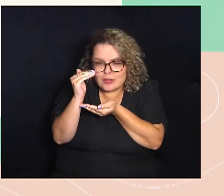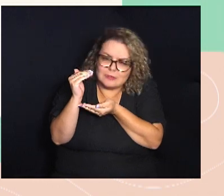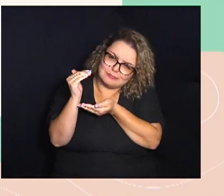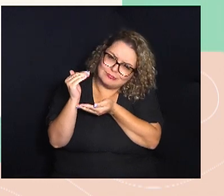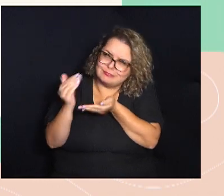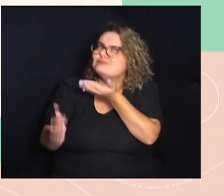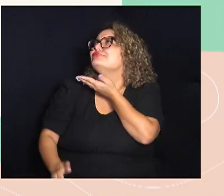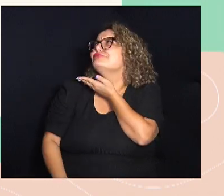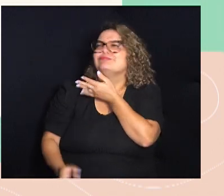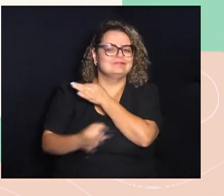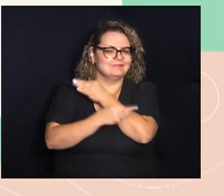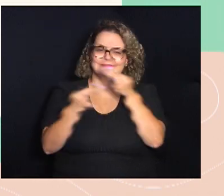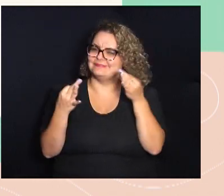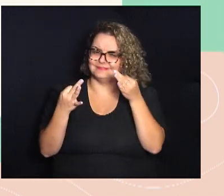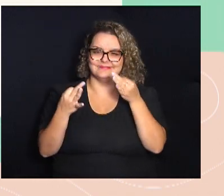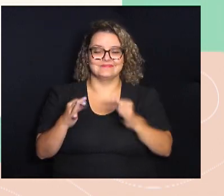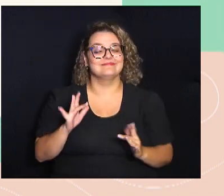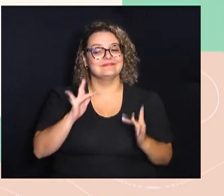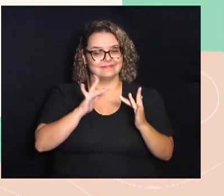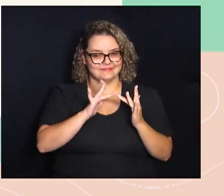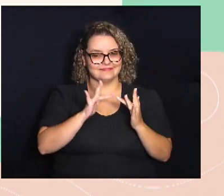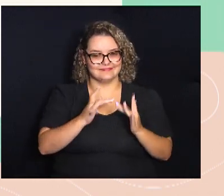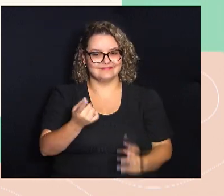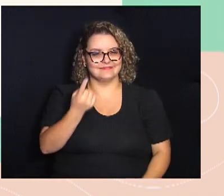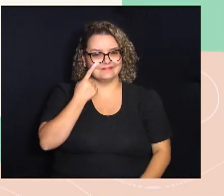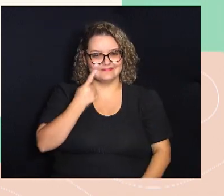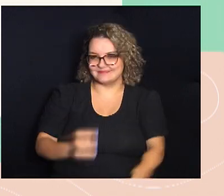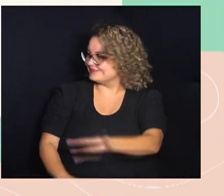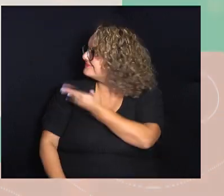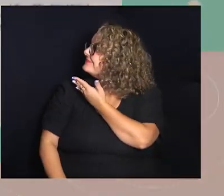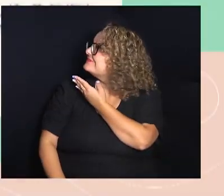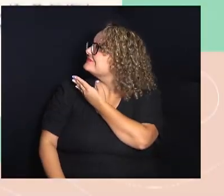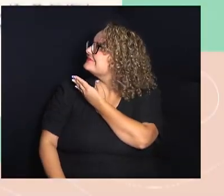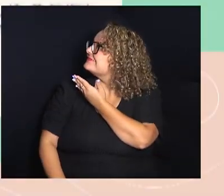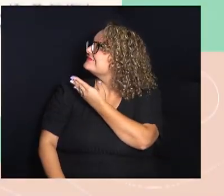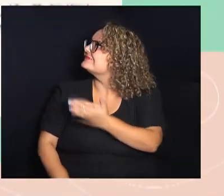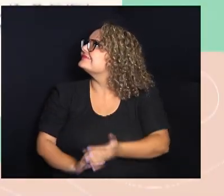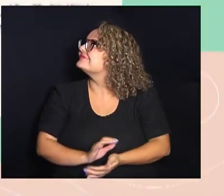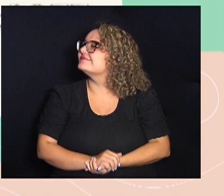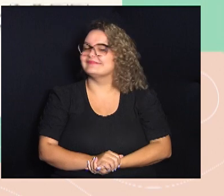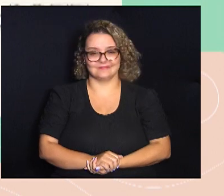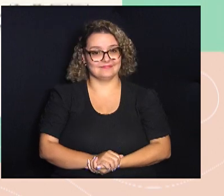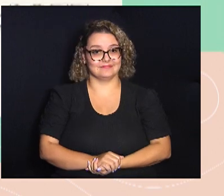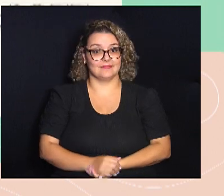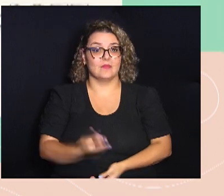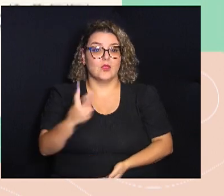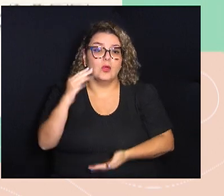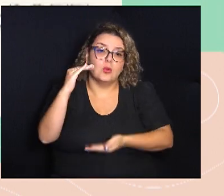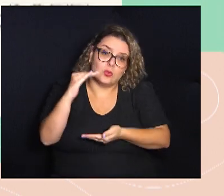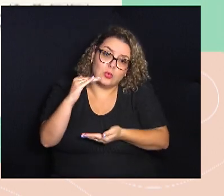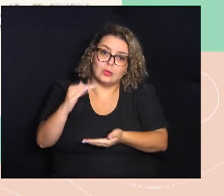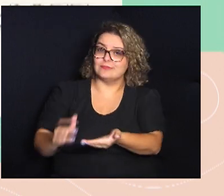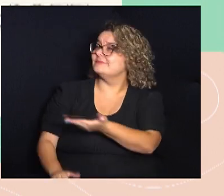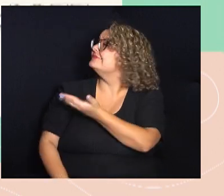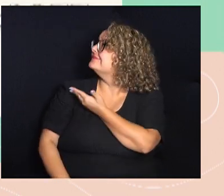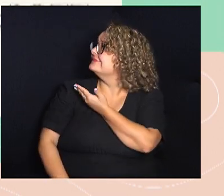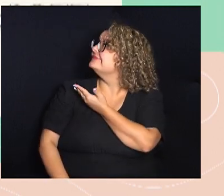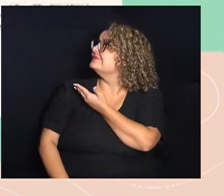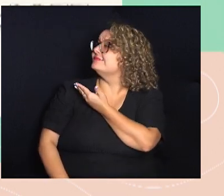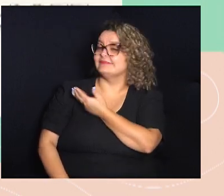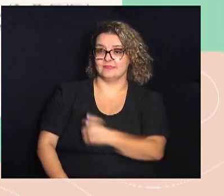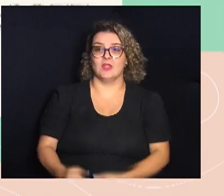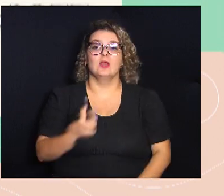é o ideal. Entre em contato com a protetora independente. Esses 2 filhotes de Border Collie estão com